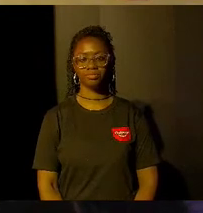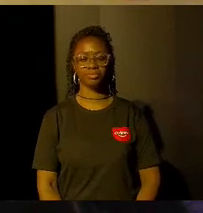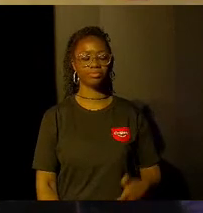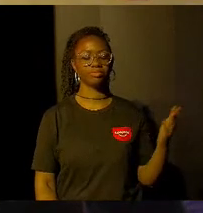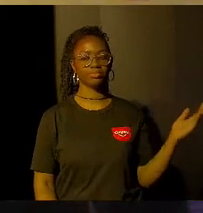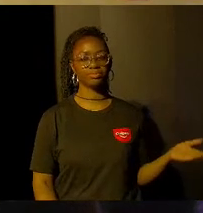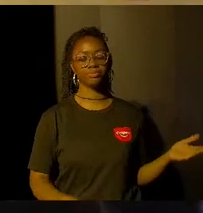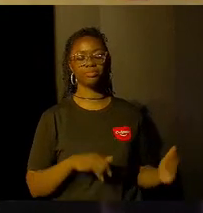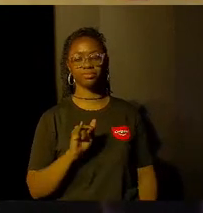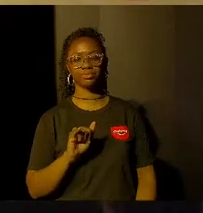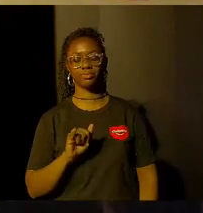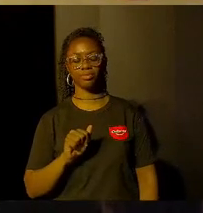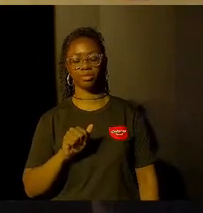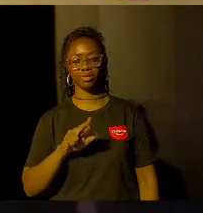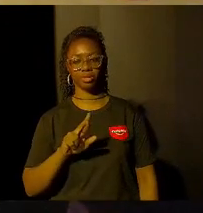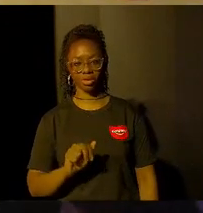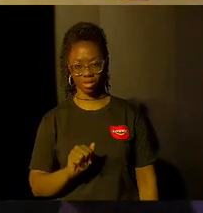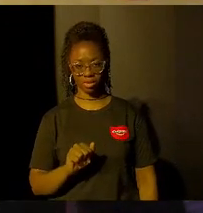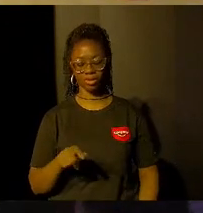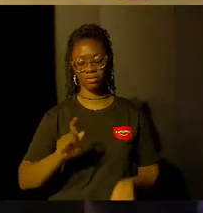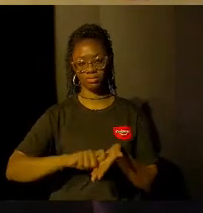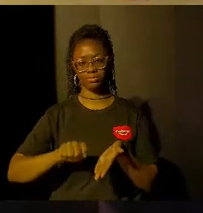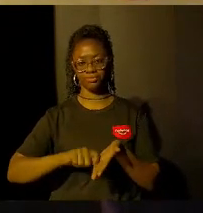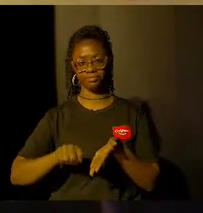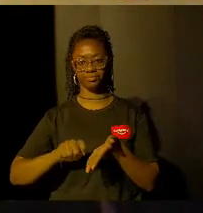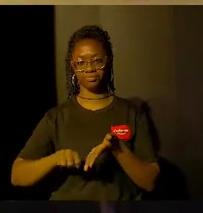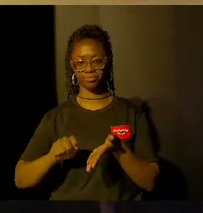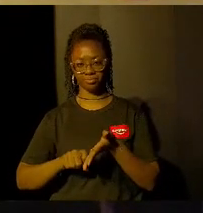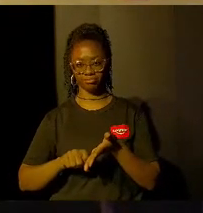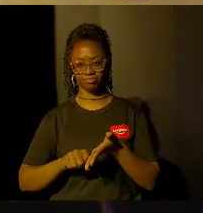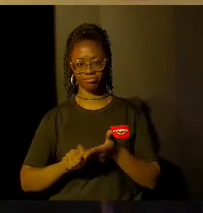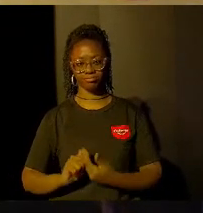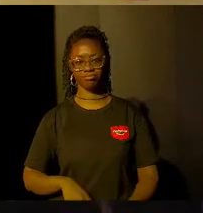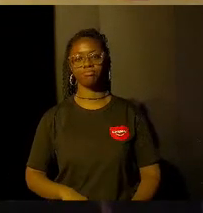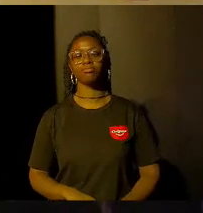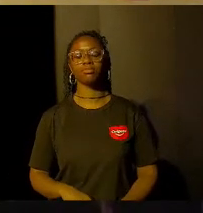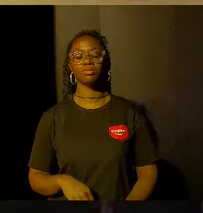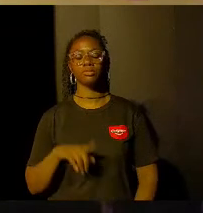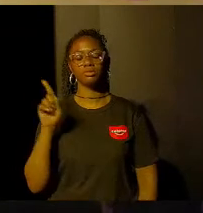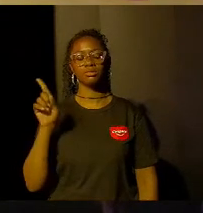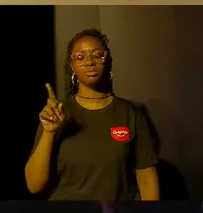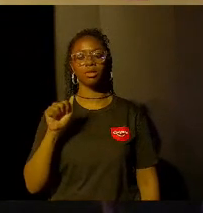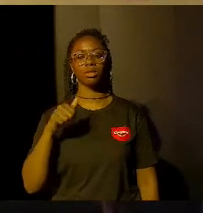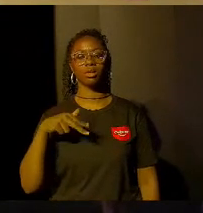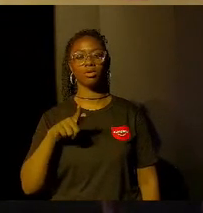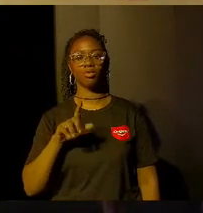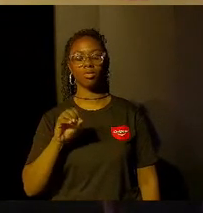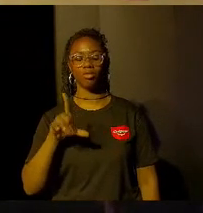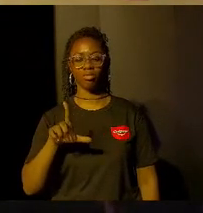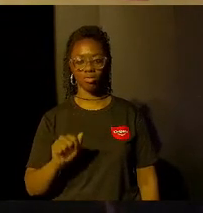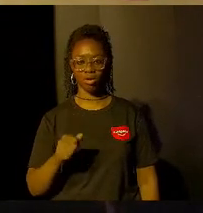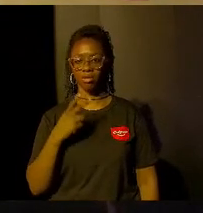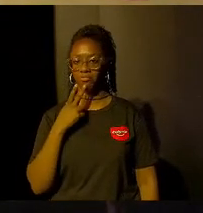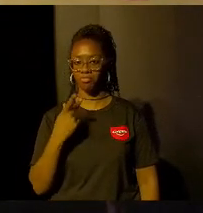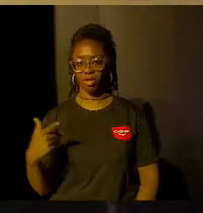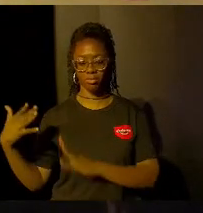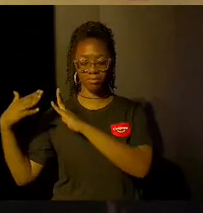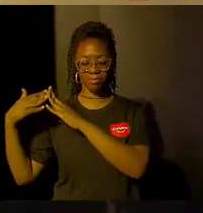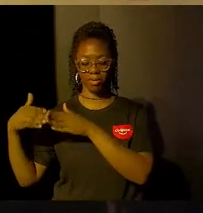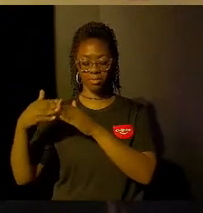Iara na casa da Monteiro que é escritora Lusa angolana sua inscrita aborda temas como migração